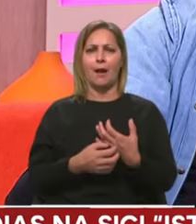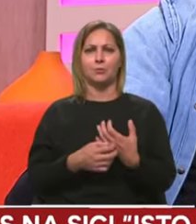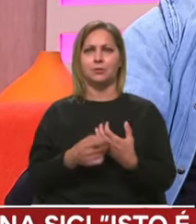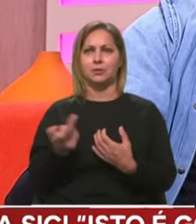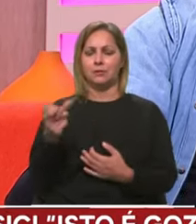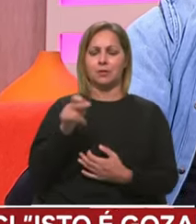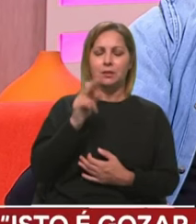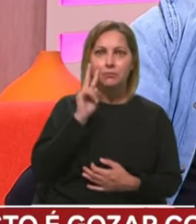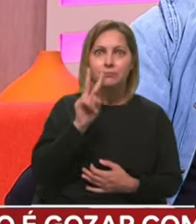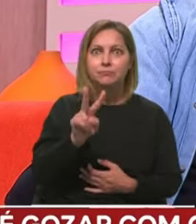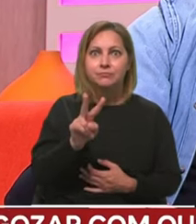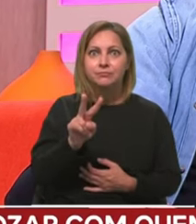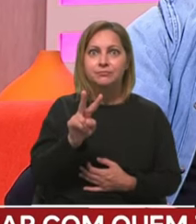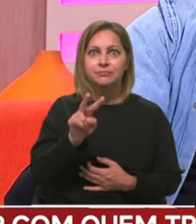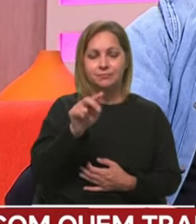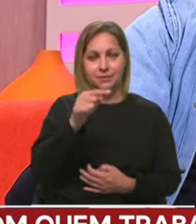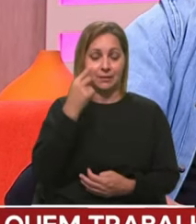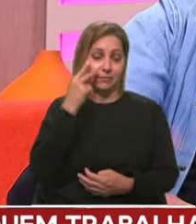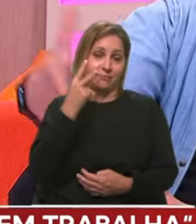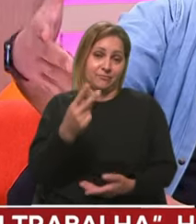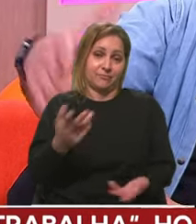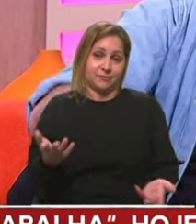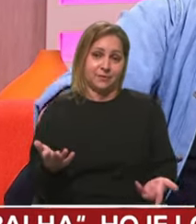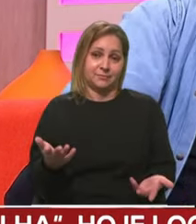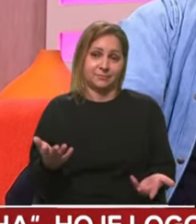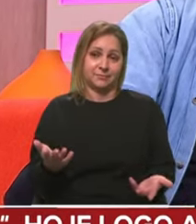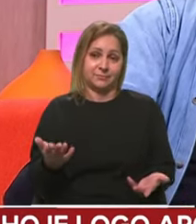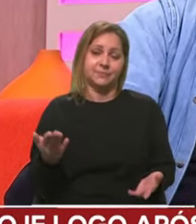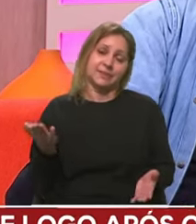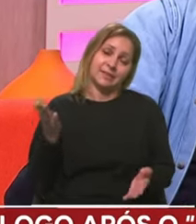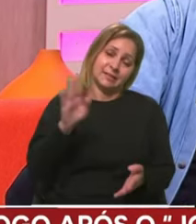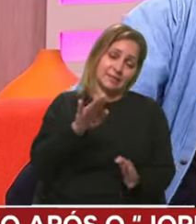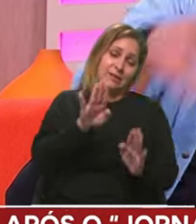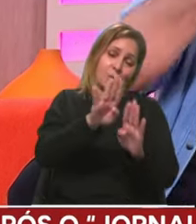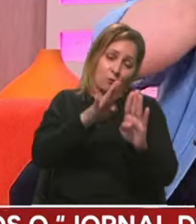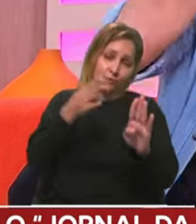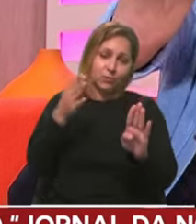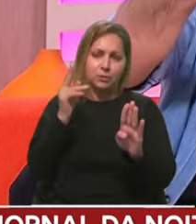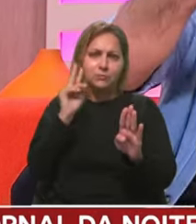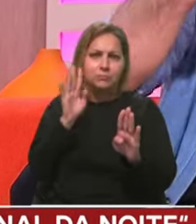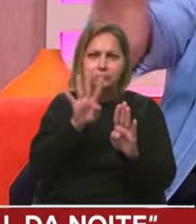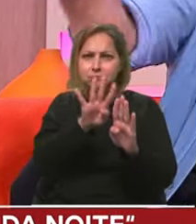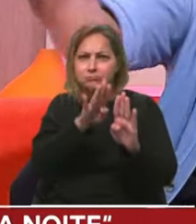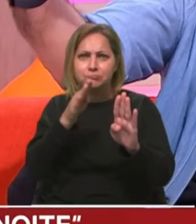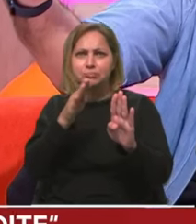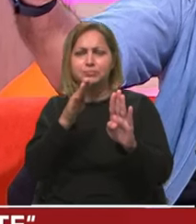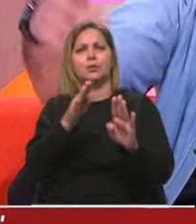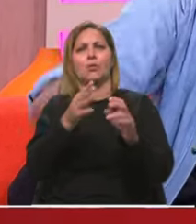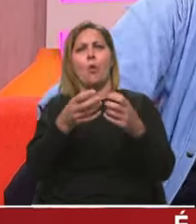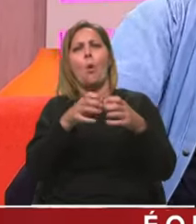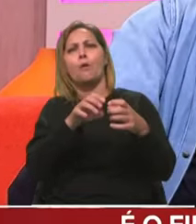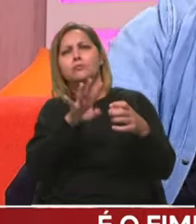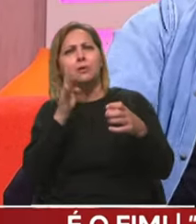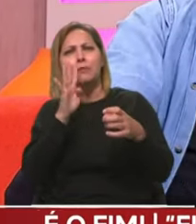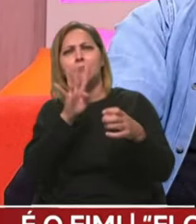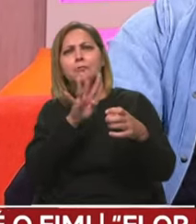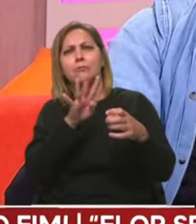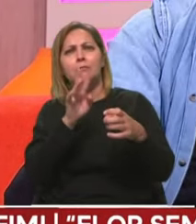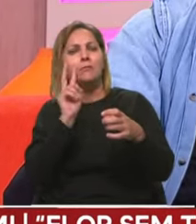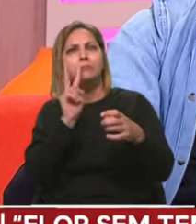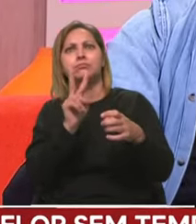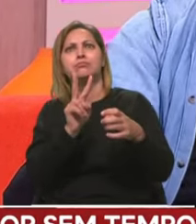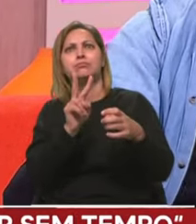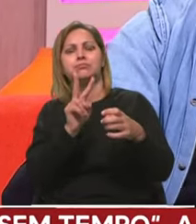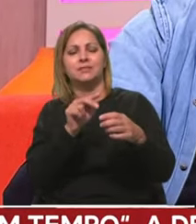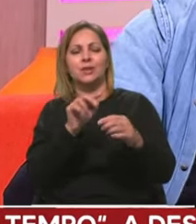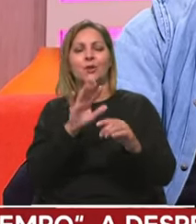lá e eu sabia que ele iria reparar necessariamente ia ao frigorífico exato aquela coisa eu é que ia buscar os ovos e de repente deparo-me com aquilo ex E então e